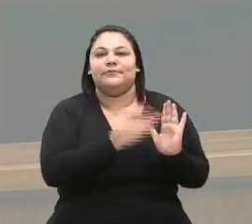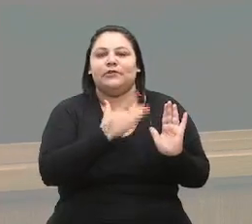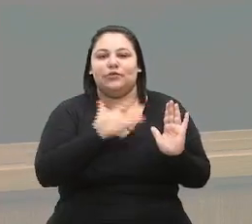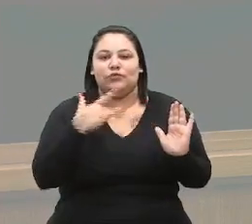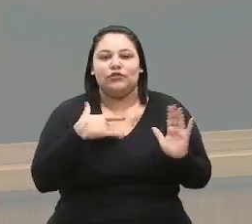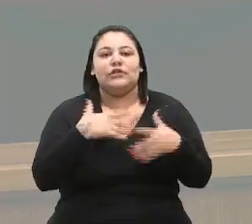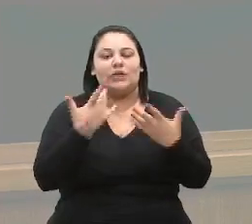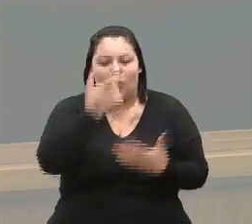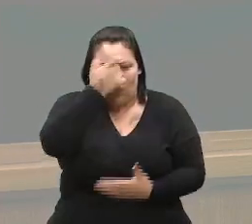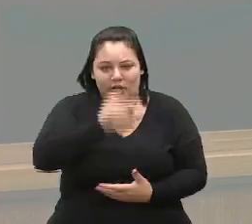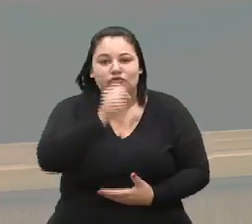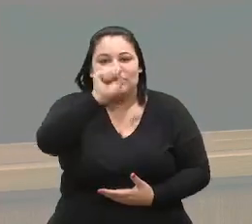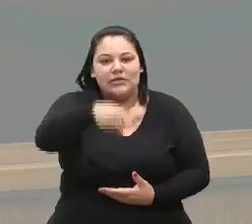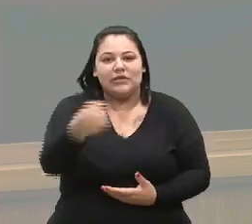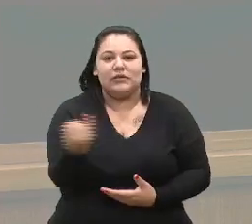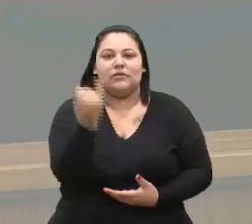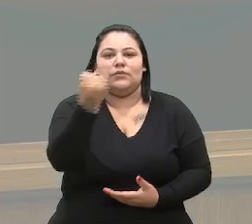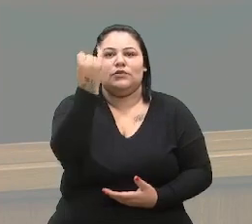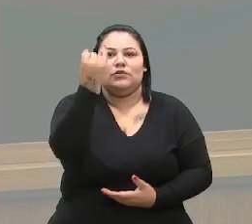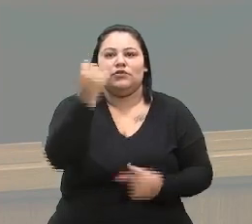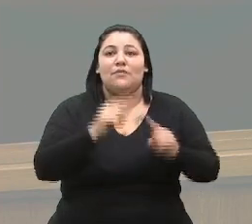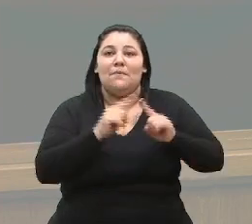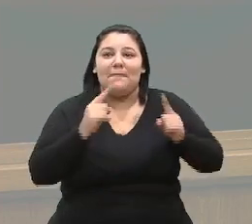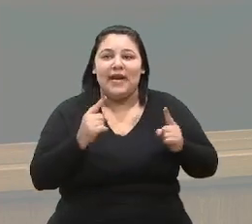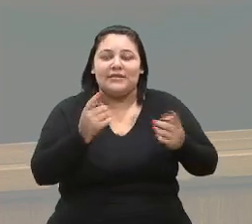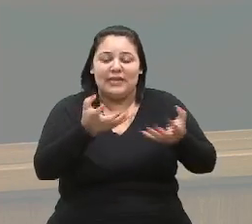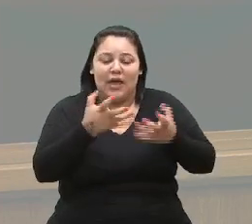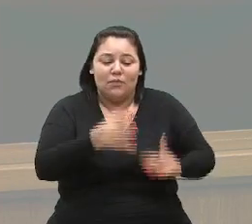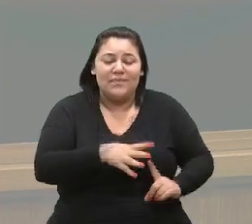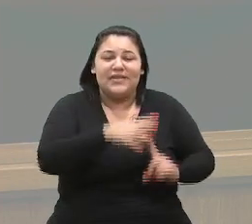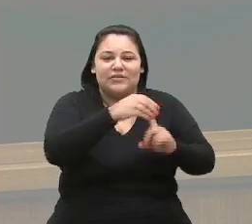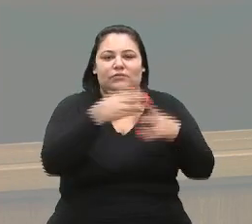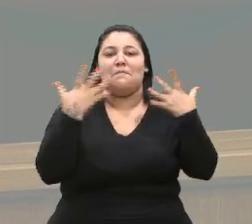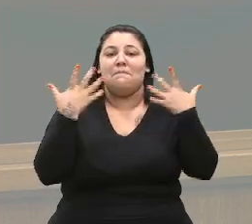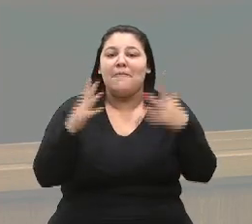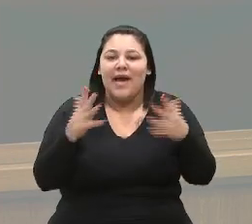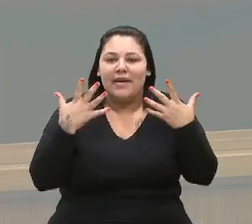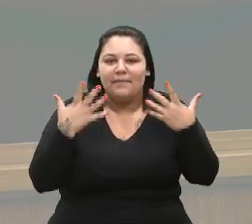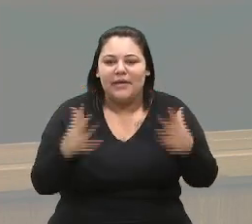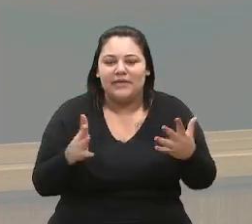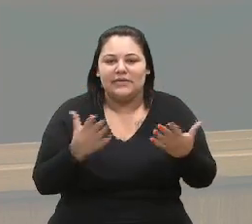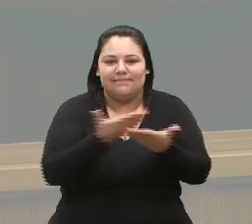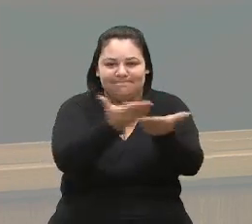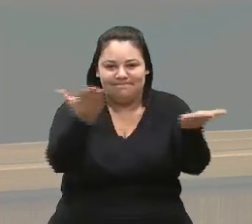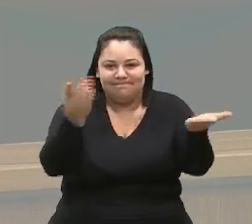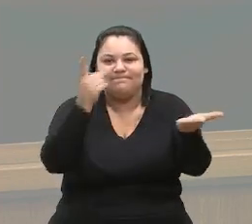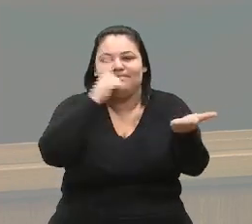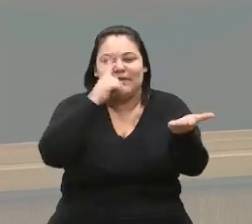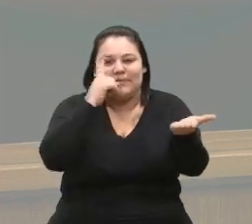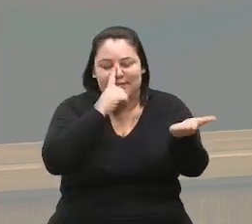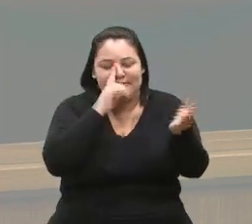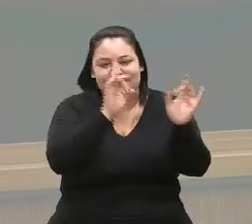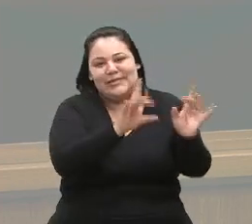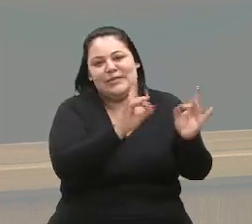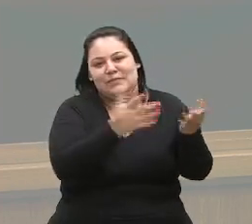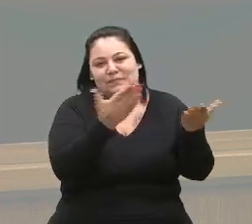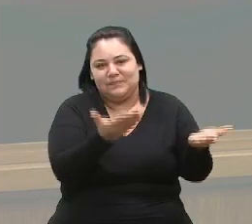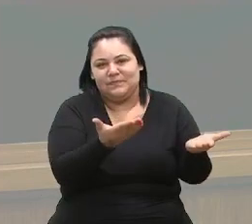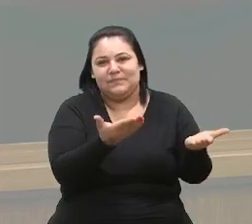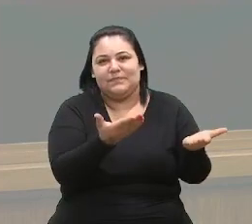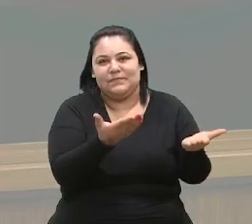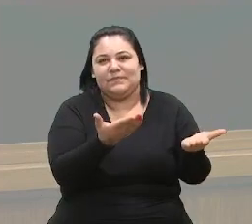acho importante, mas eu quero, mais do que tudo aqui, parabenizar essas mães, especialmente, que estão, assim,